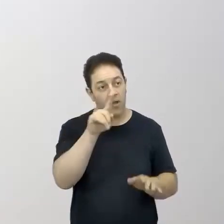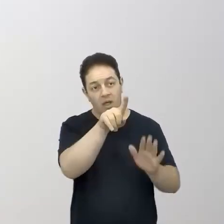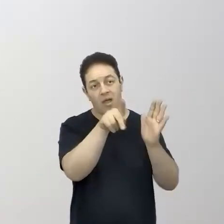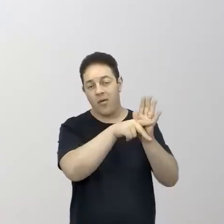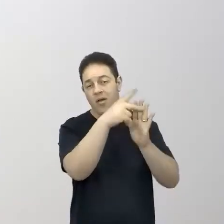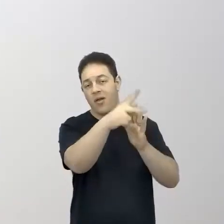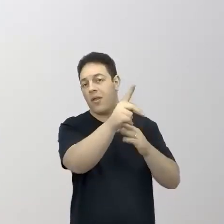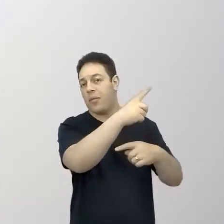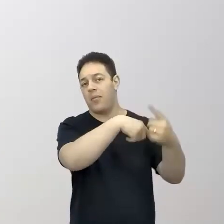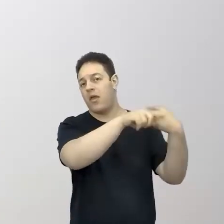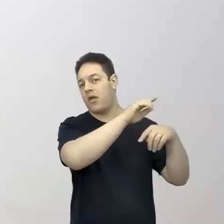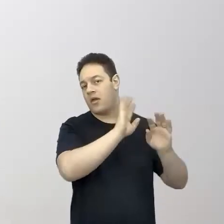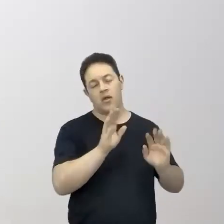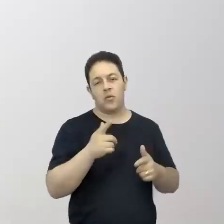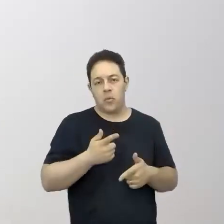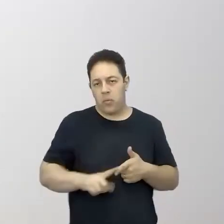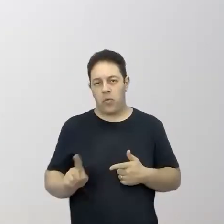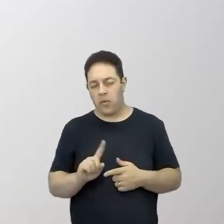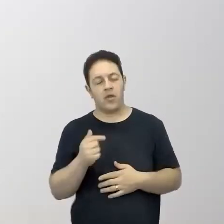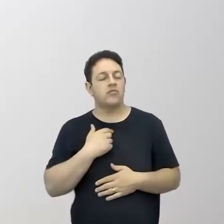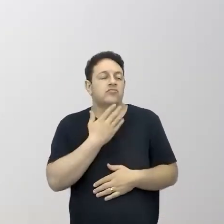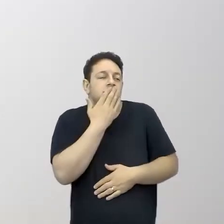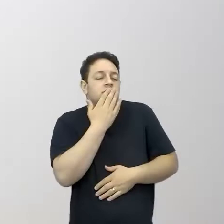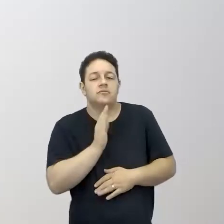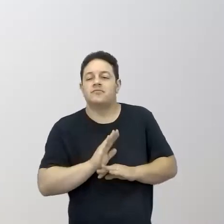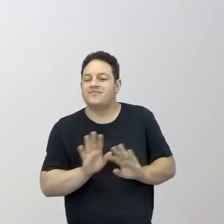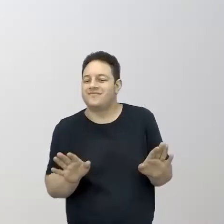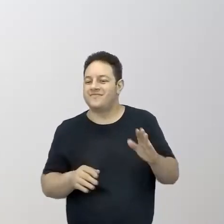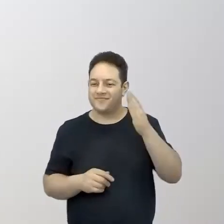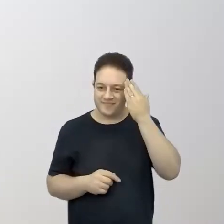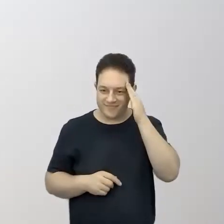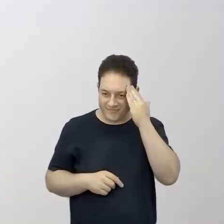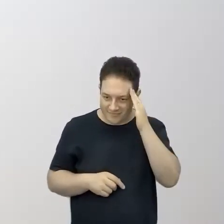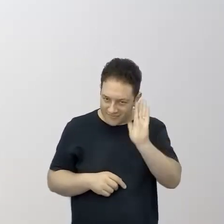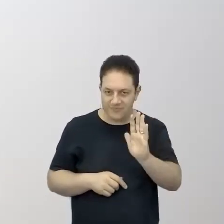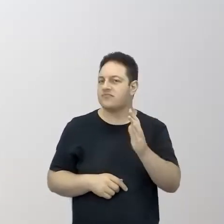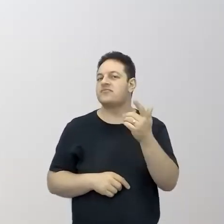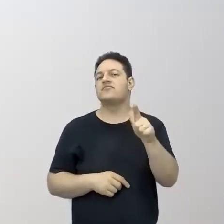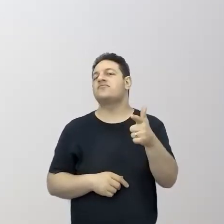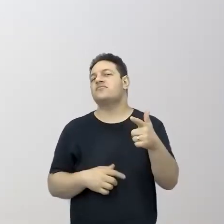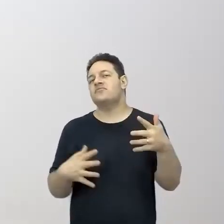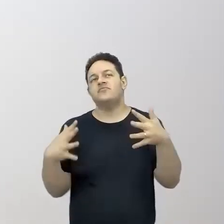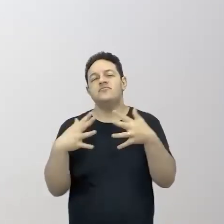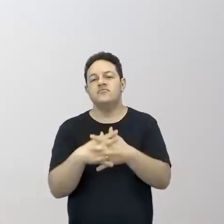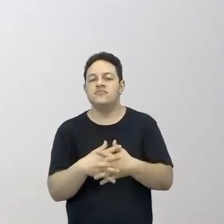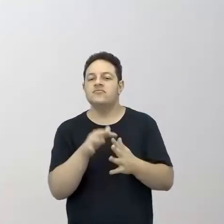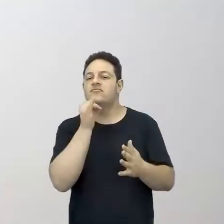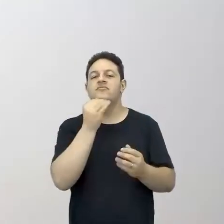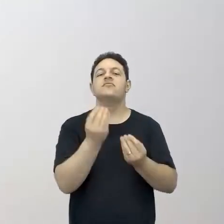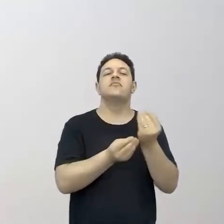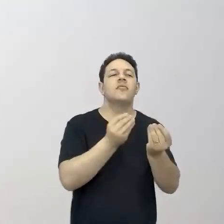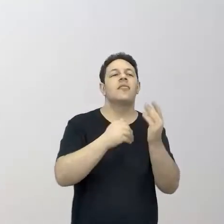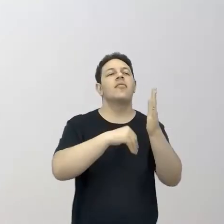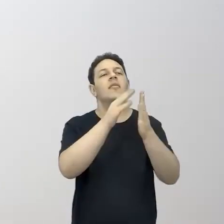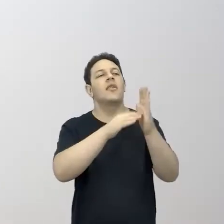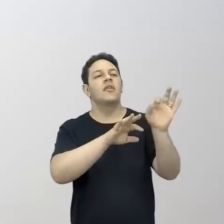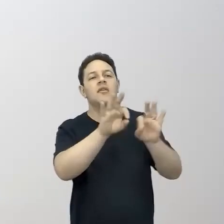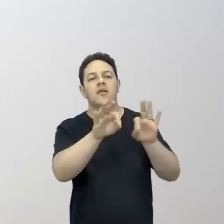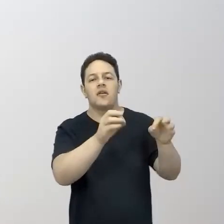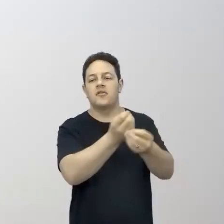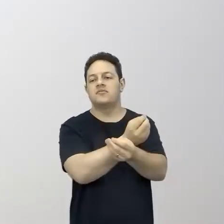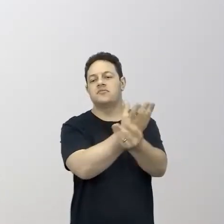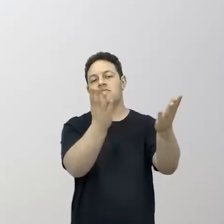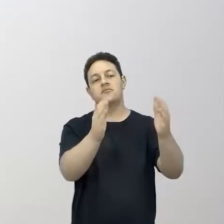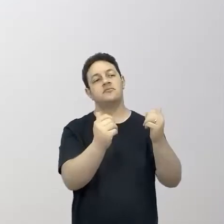de arte, do que é aquela obra de arte. Nada disso vai interferir na produção daquele objeto que